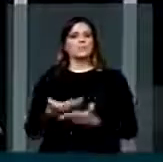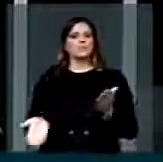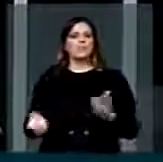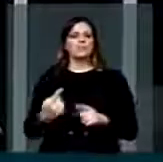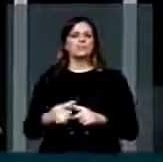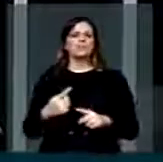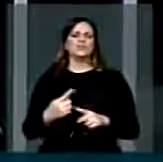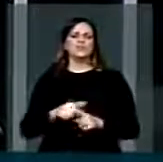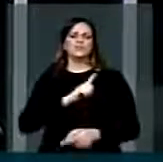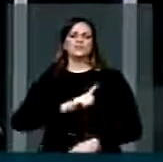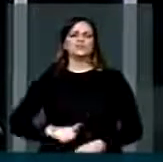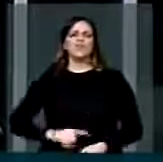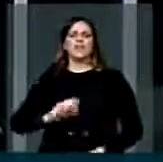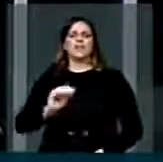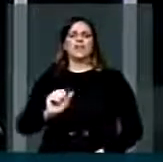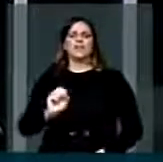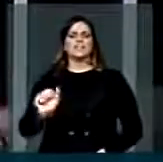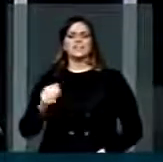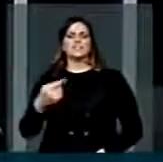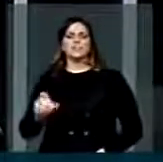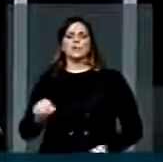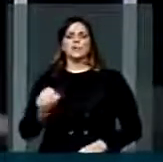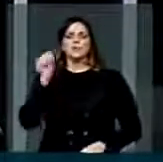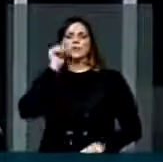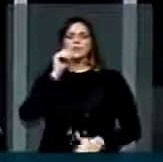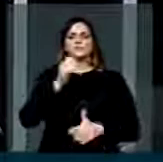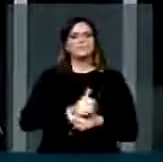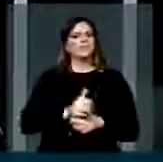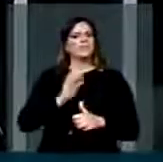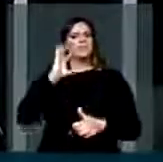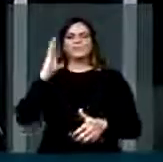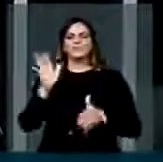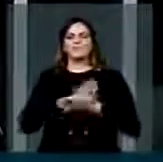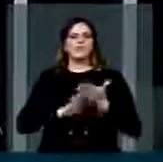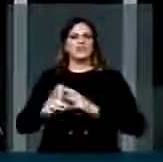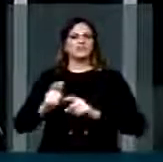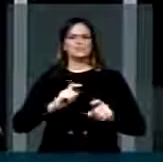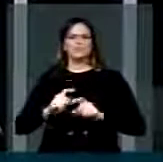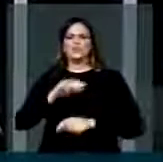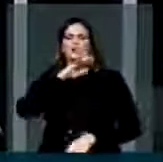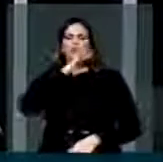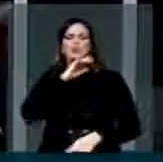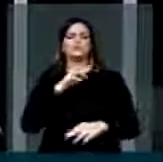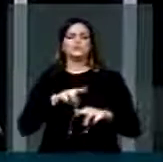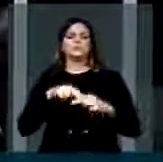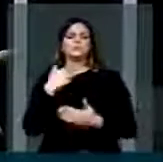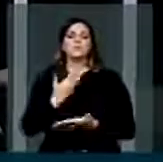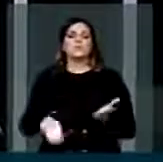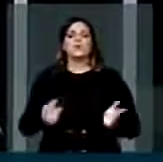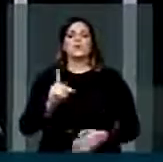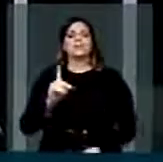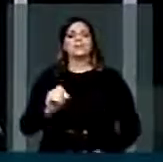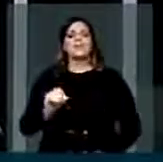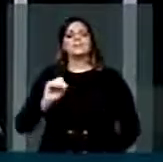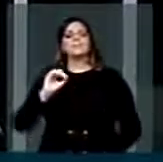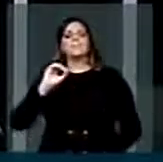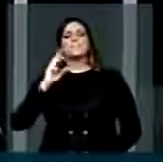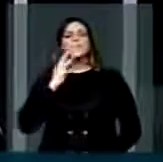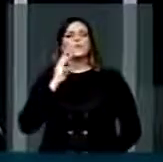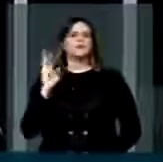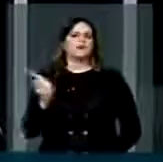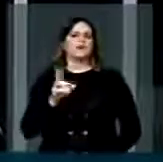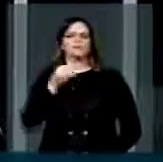foi cassado e a governadora Rosiana não tomou as providências devidas. Nós perdemos 10 milhões de reais